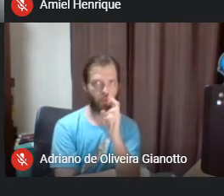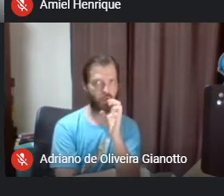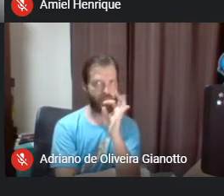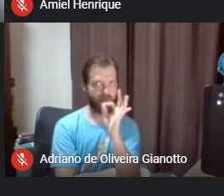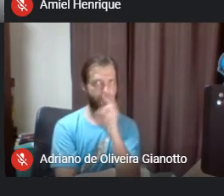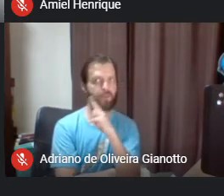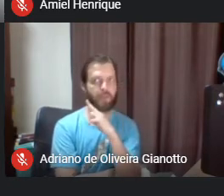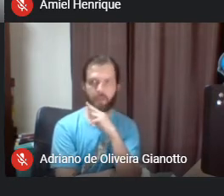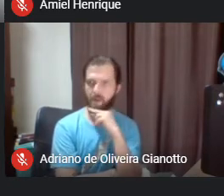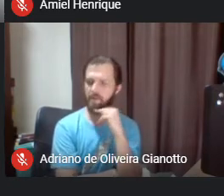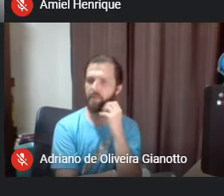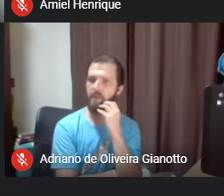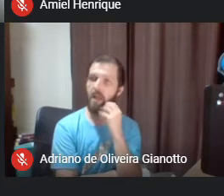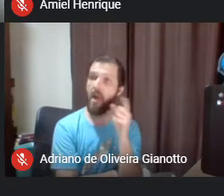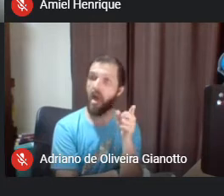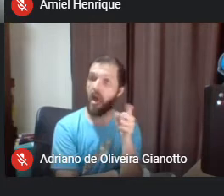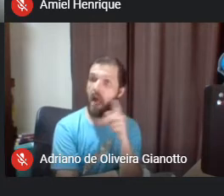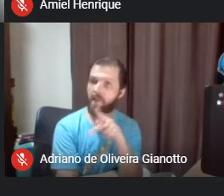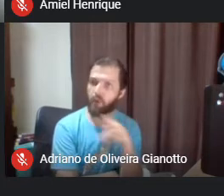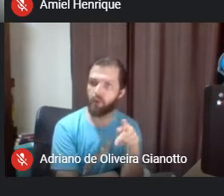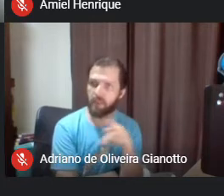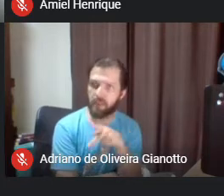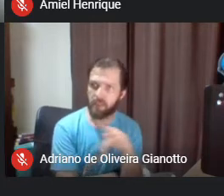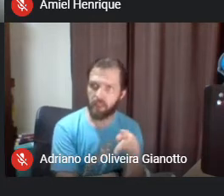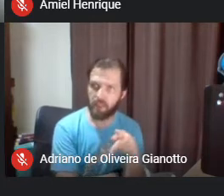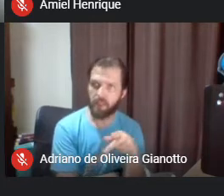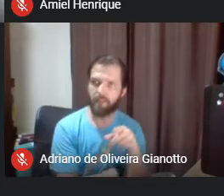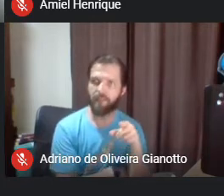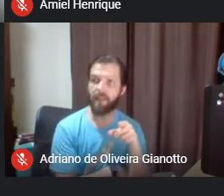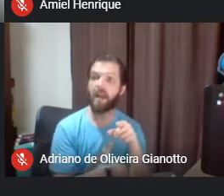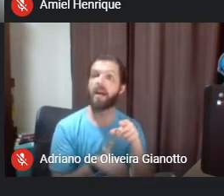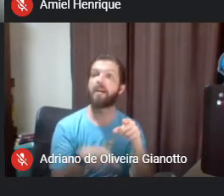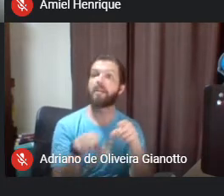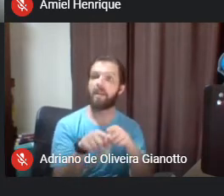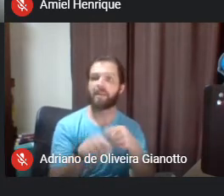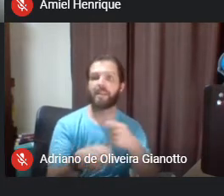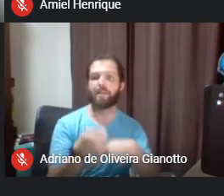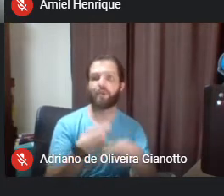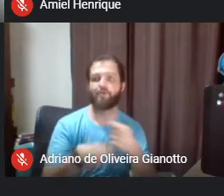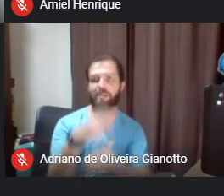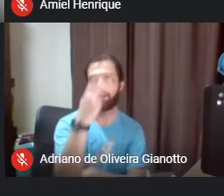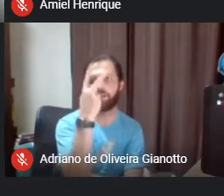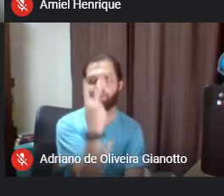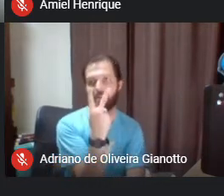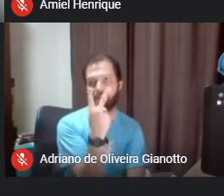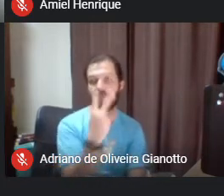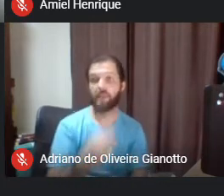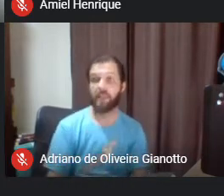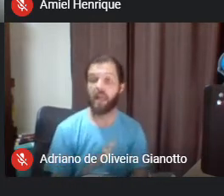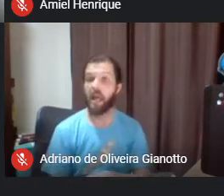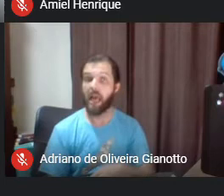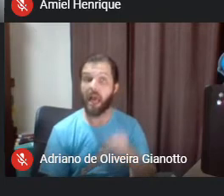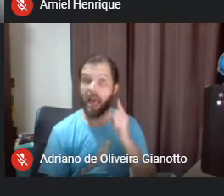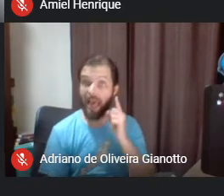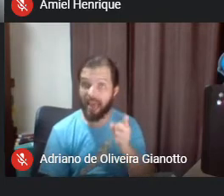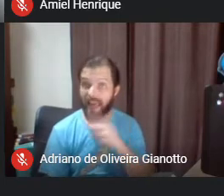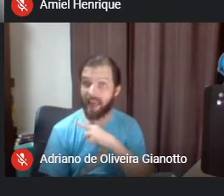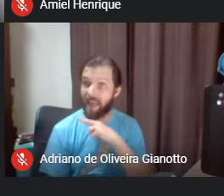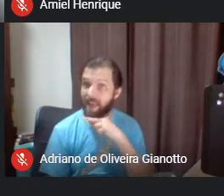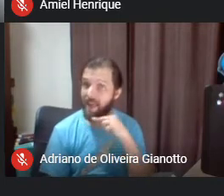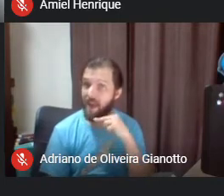Aqui nós temos Rui. Rui era professor e também